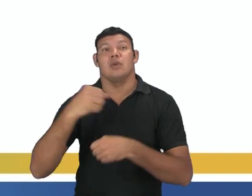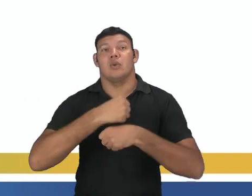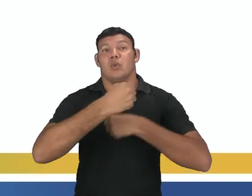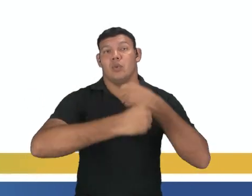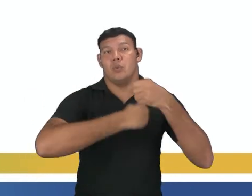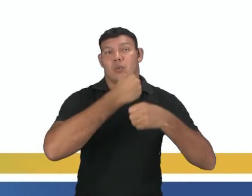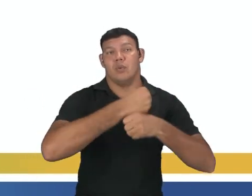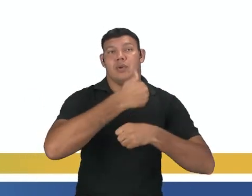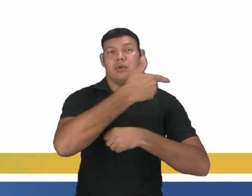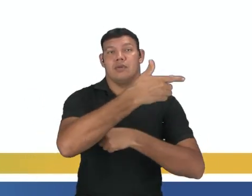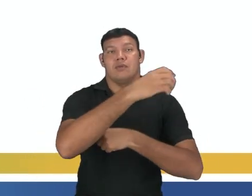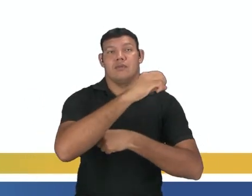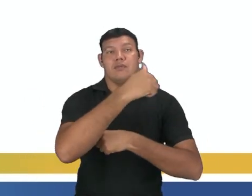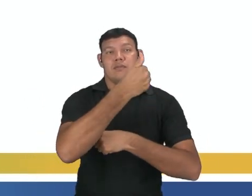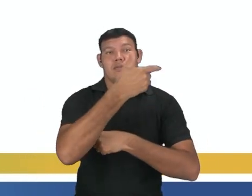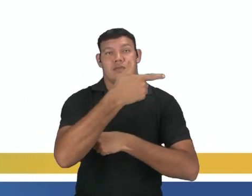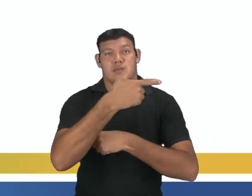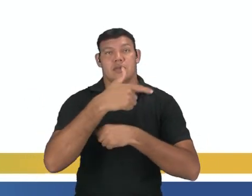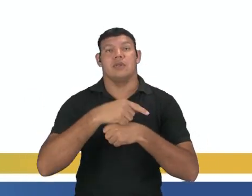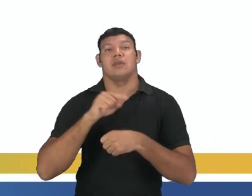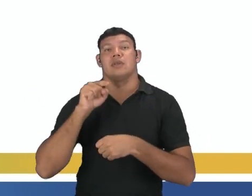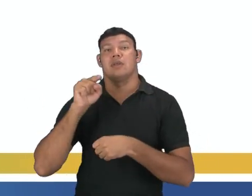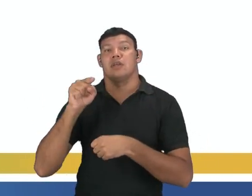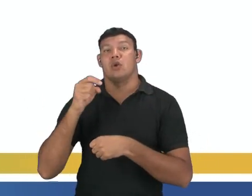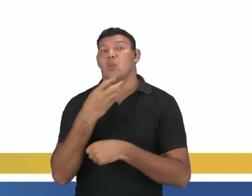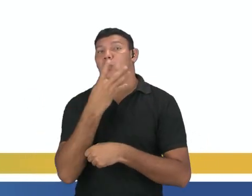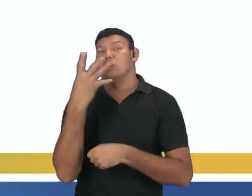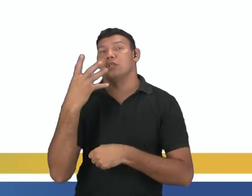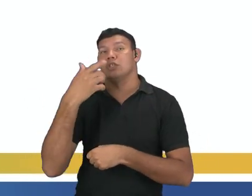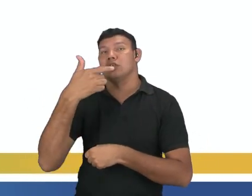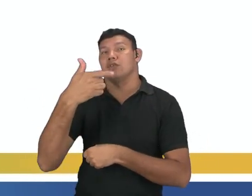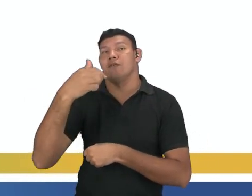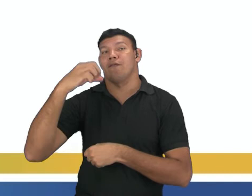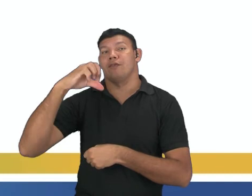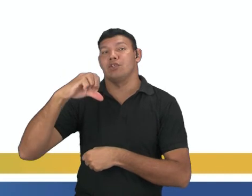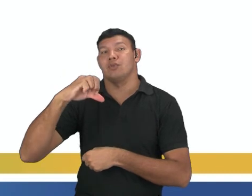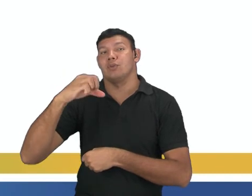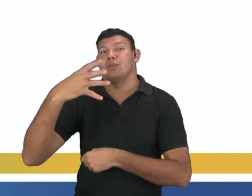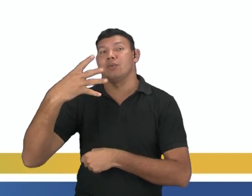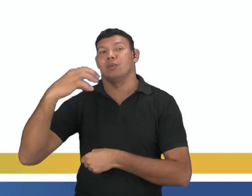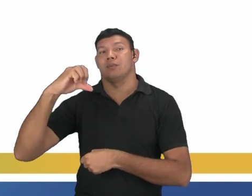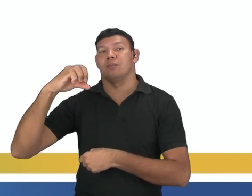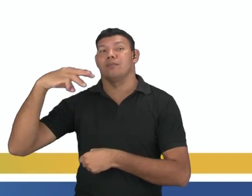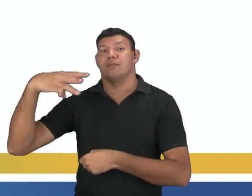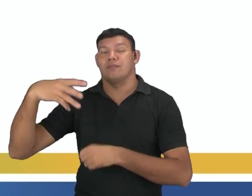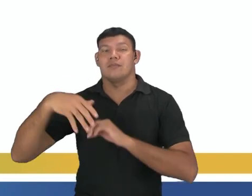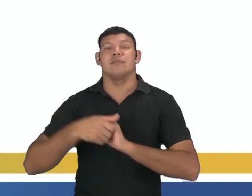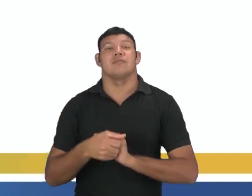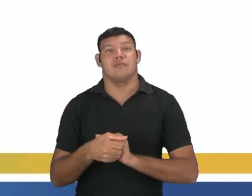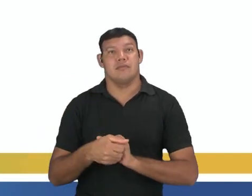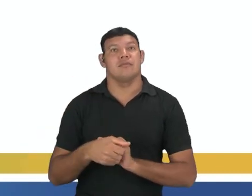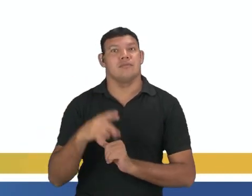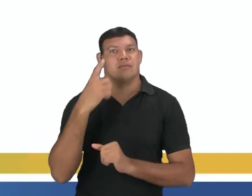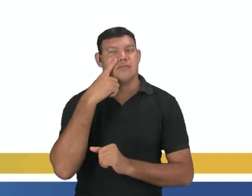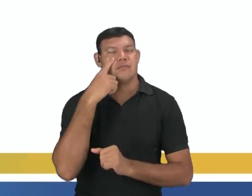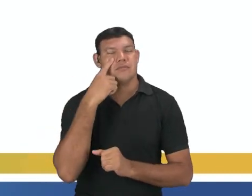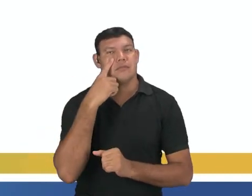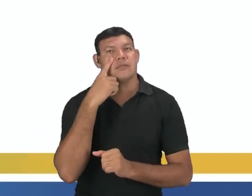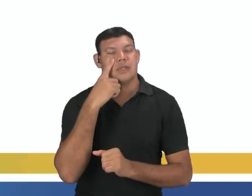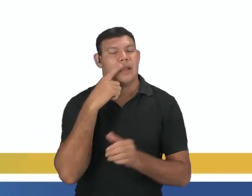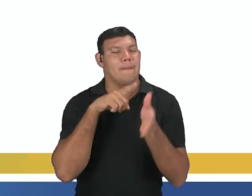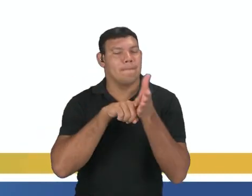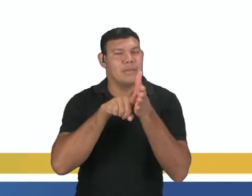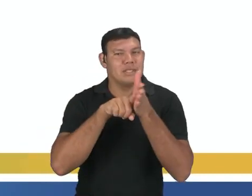29.493. Essas aqui são as quantidades em tonelada e esses são os anos que foram feitos, né? Foram pesquisados